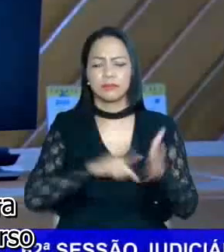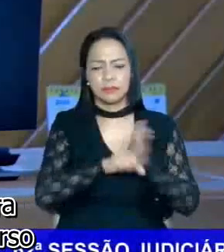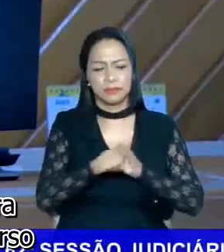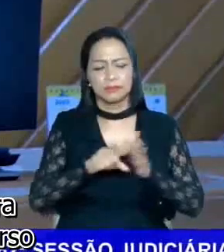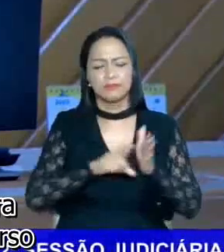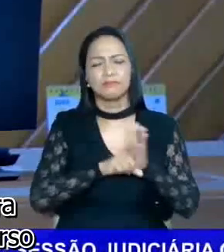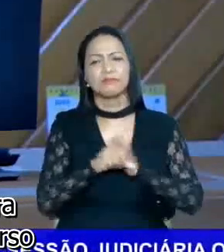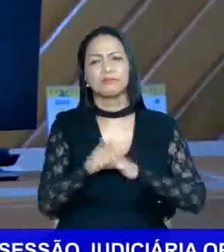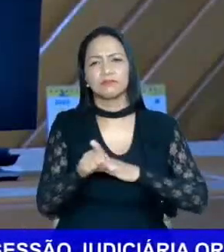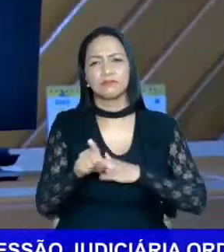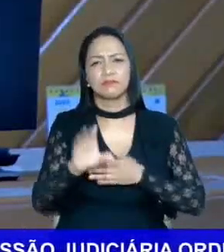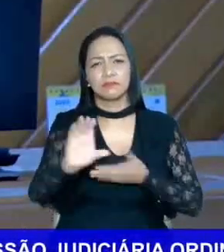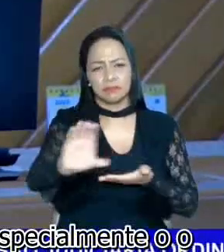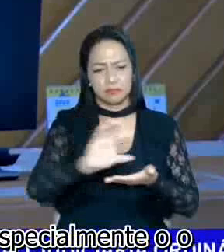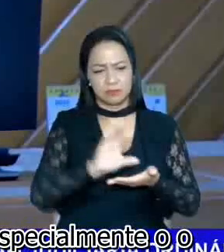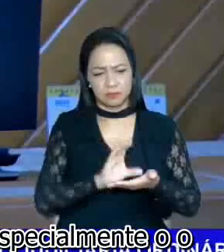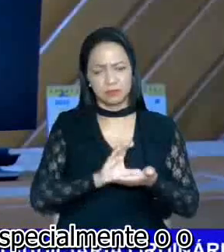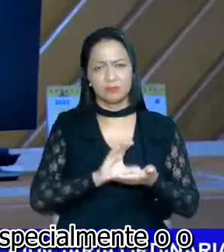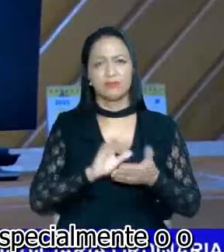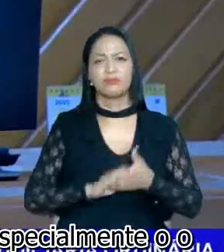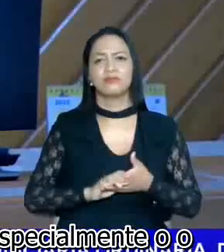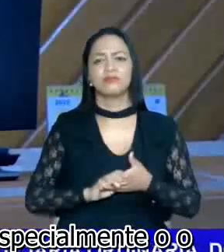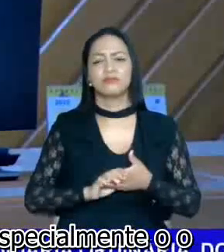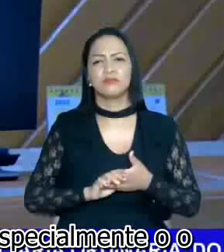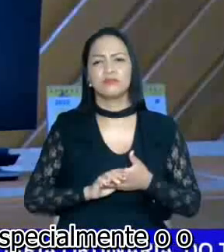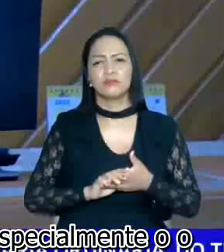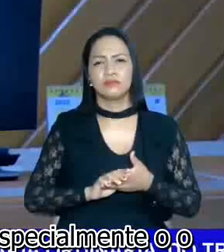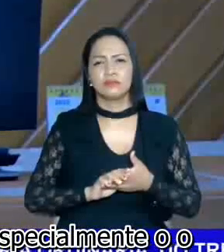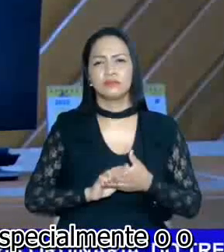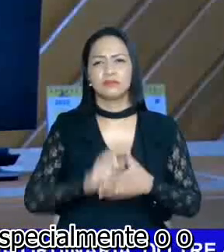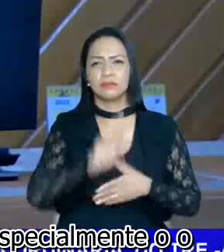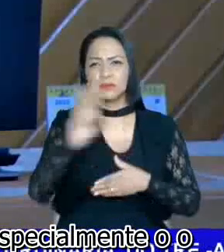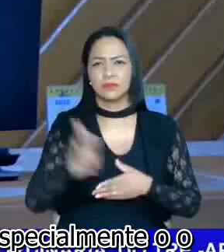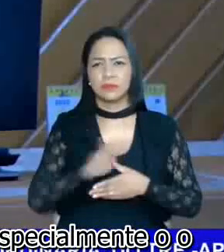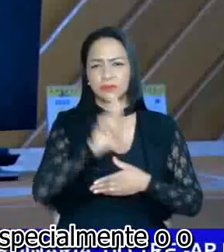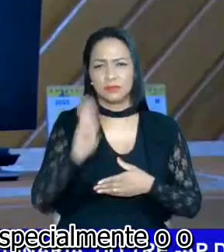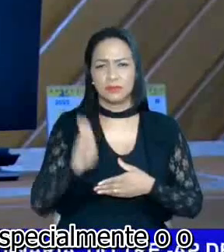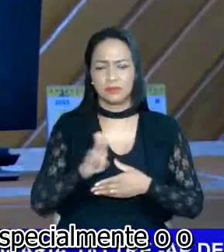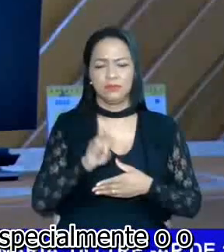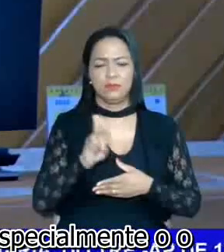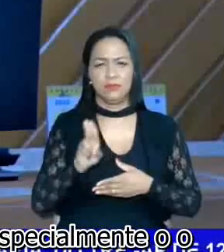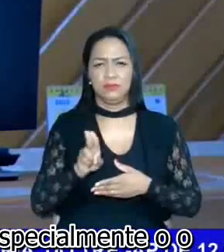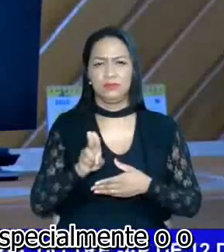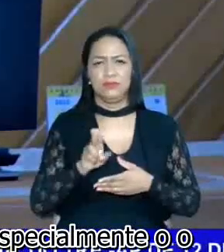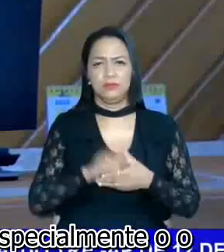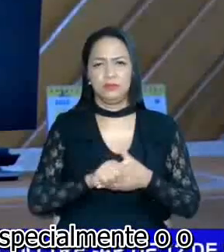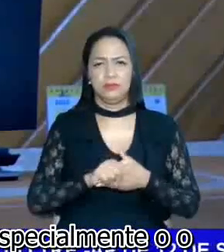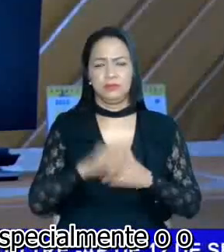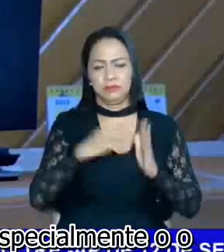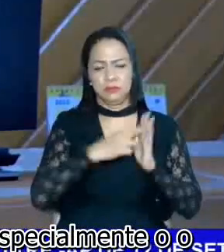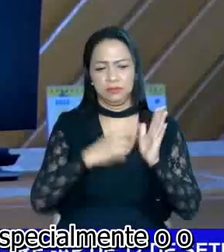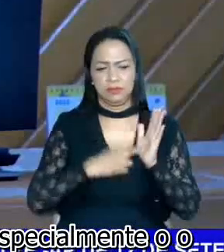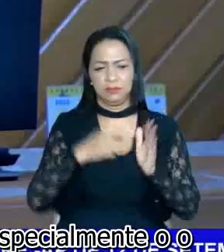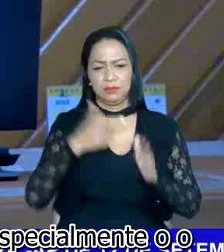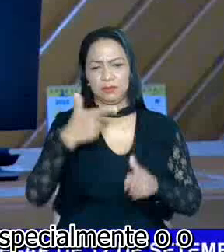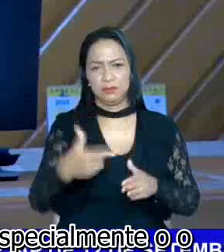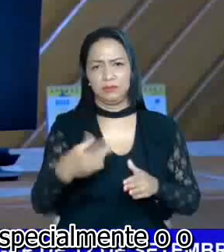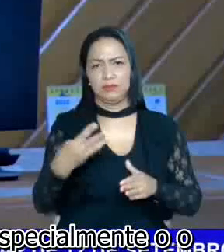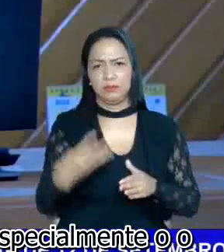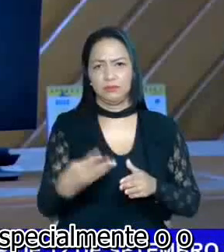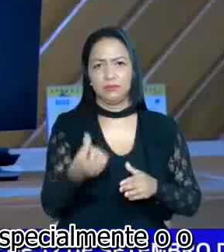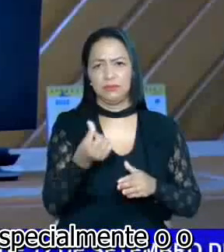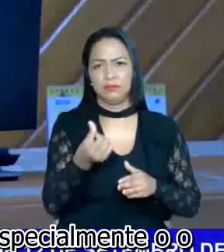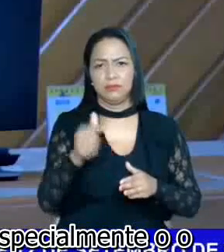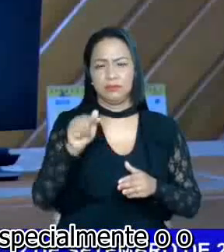pré-questionamento, de eventual recurso, né, sobre a aplicação de alguns dispositivos da Resolução